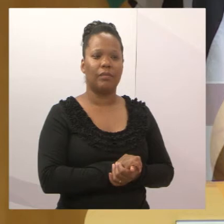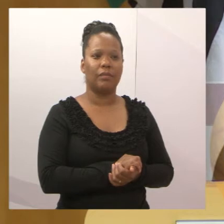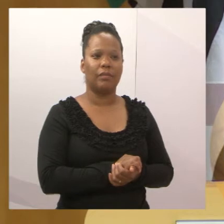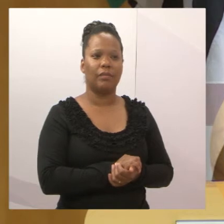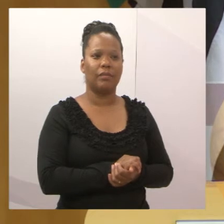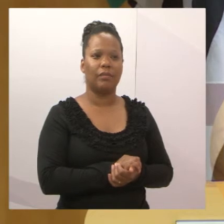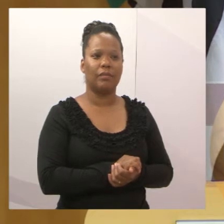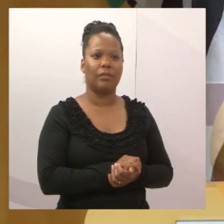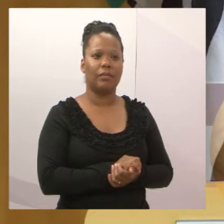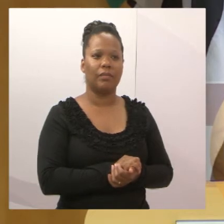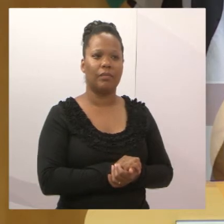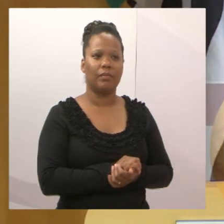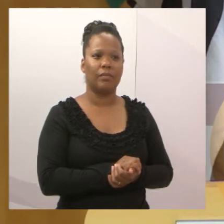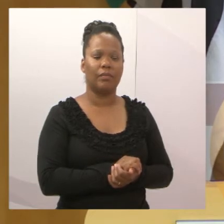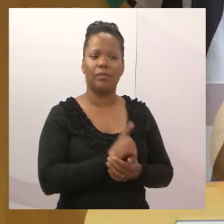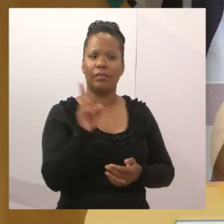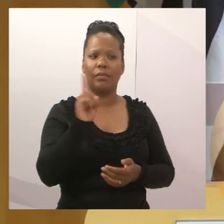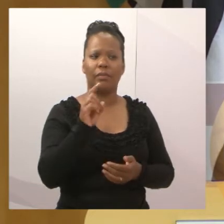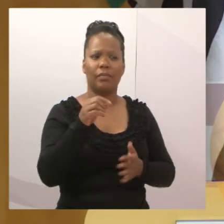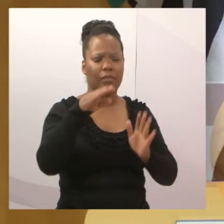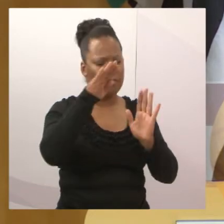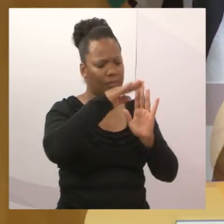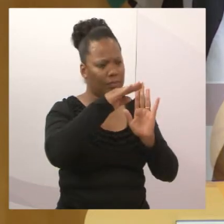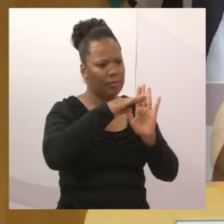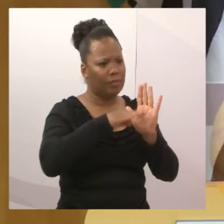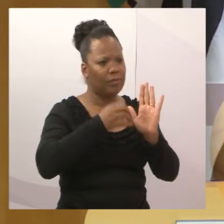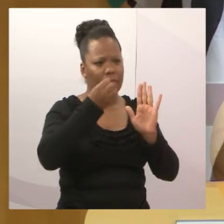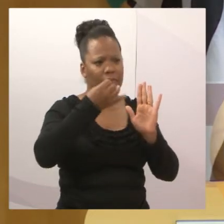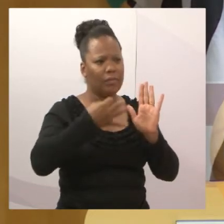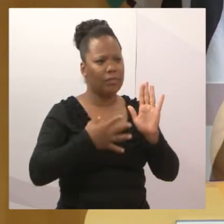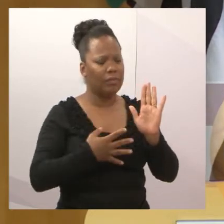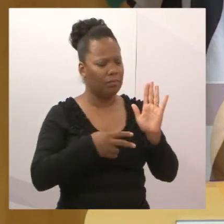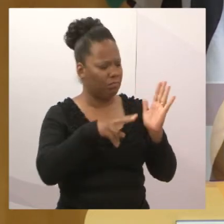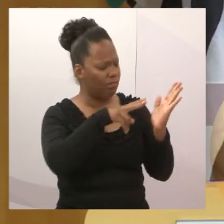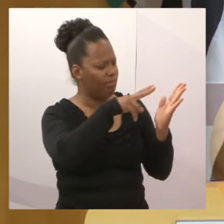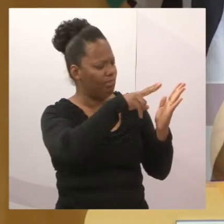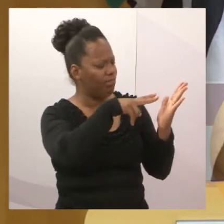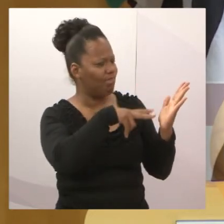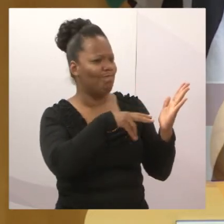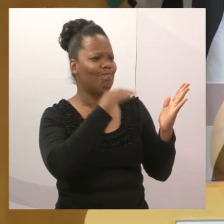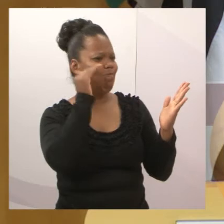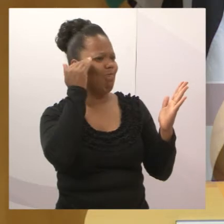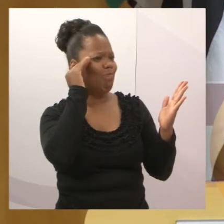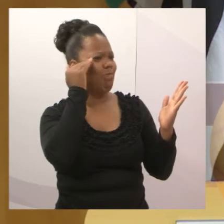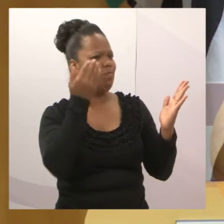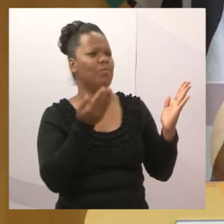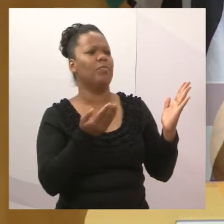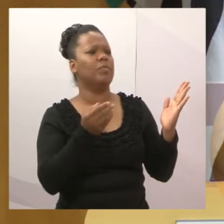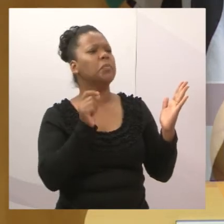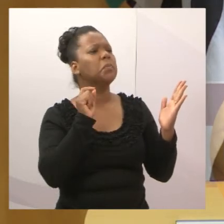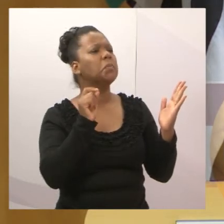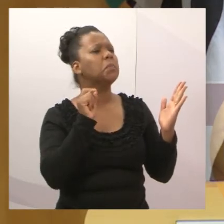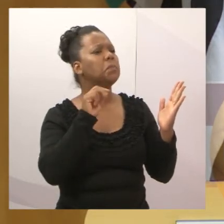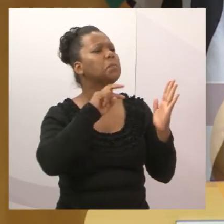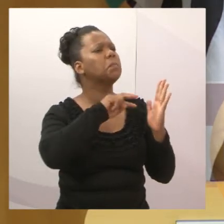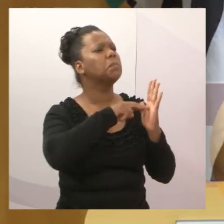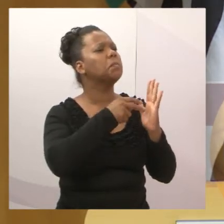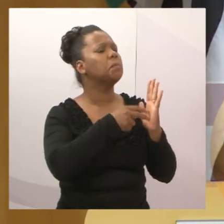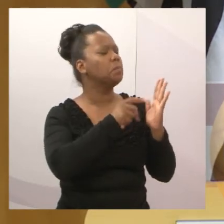ele até que não é tão detalhado, porque ele põe tópicos aqui, mas você não consegue mergulhar em cada piscina aqui,